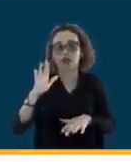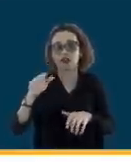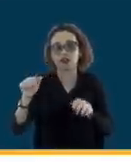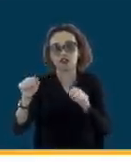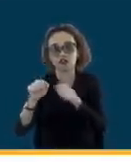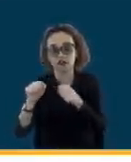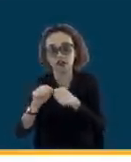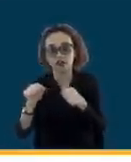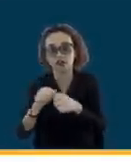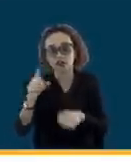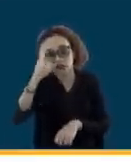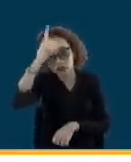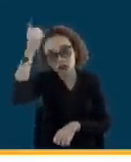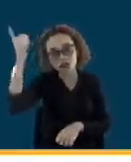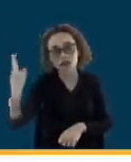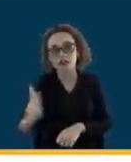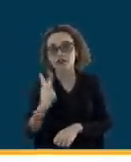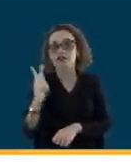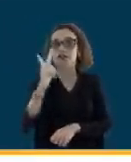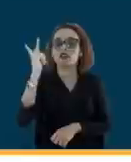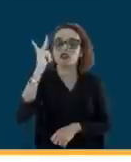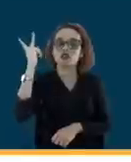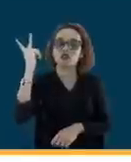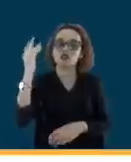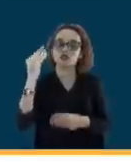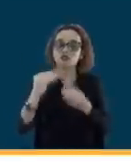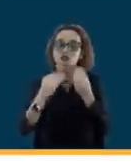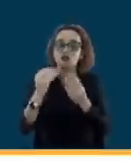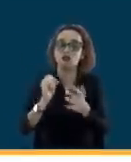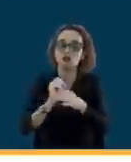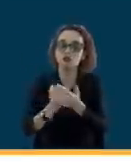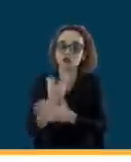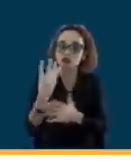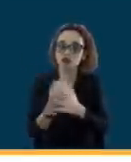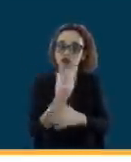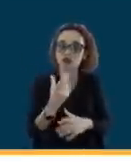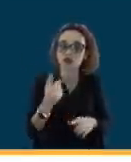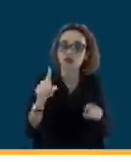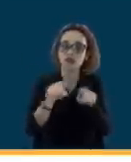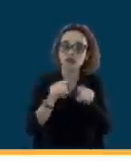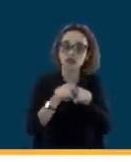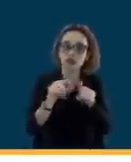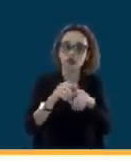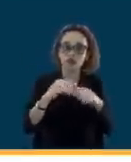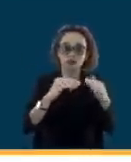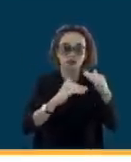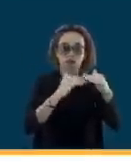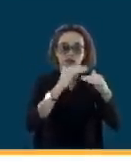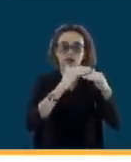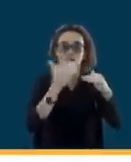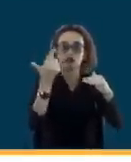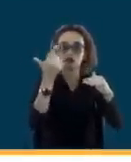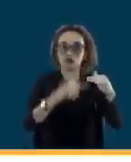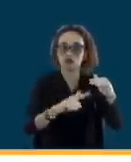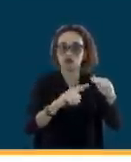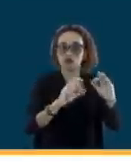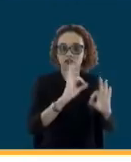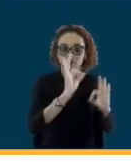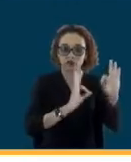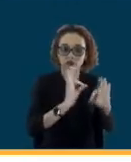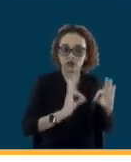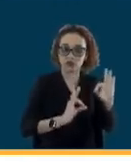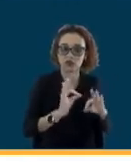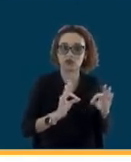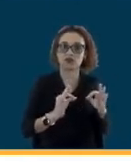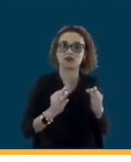criadores, na valorização da sua cadeia de produção, mas, acima de tudo, na reestruturação organizativa, né, que vai